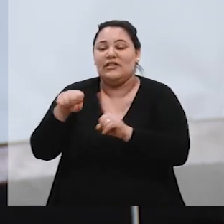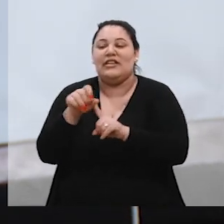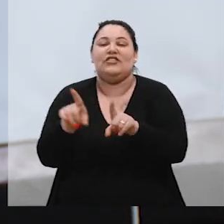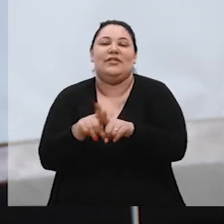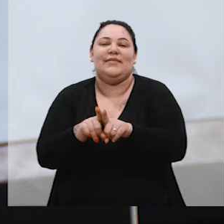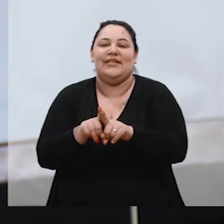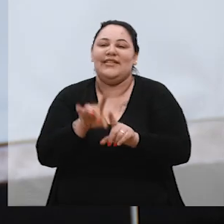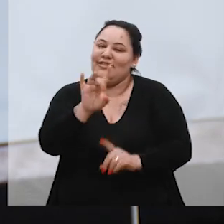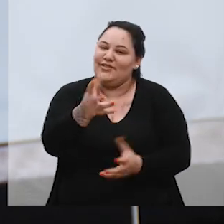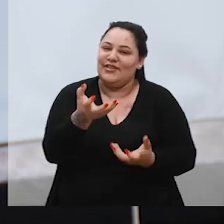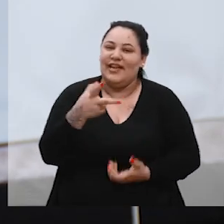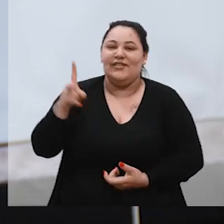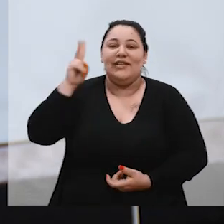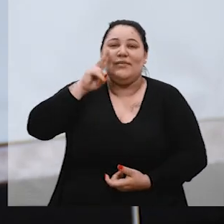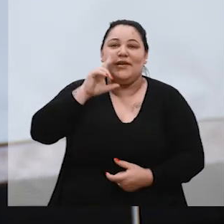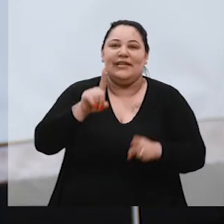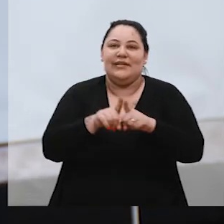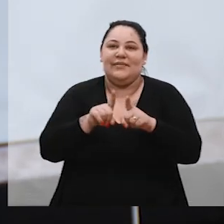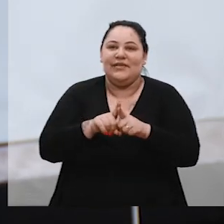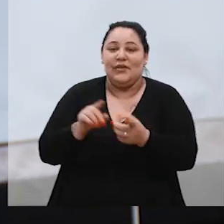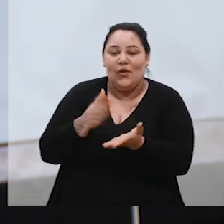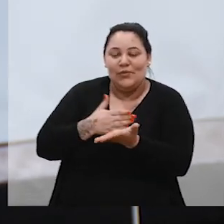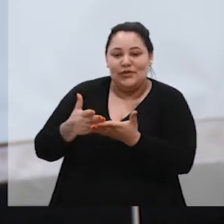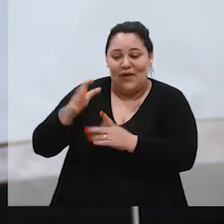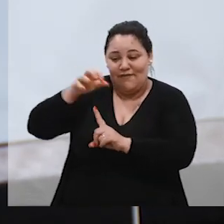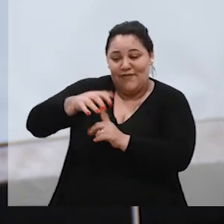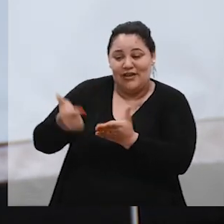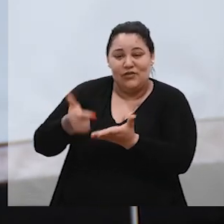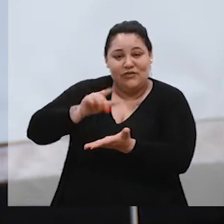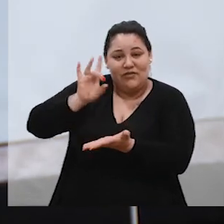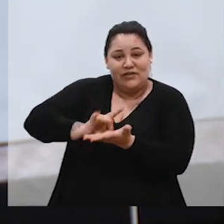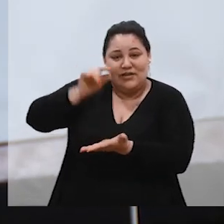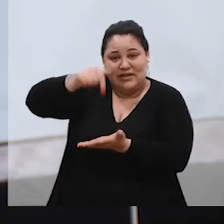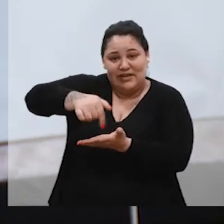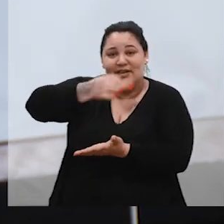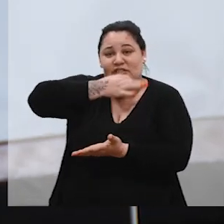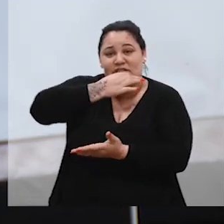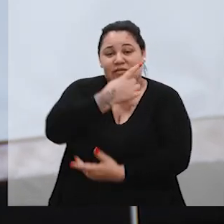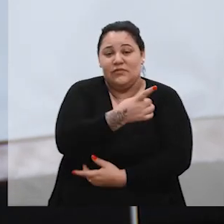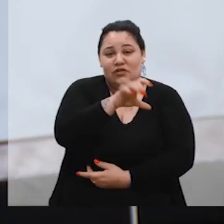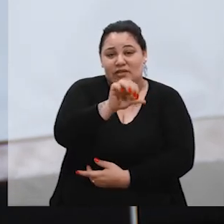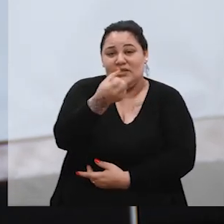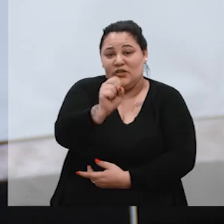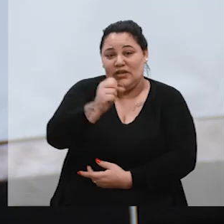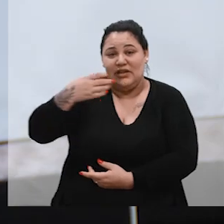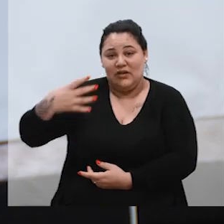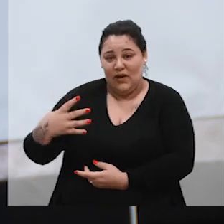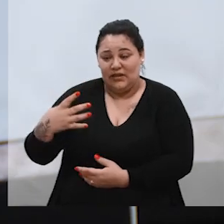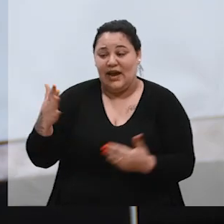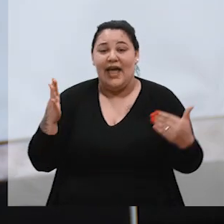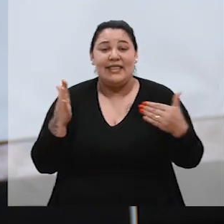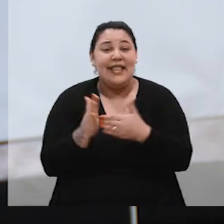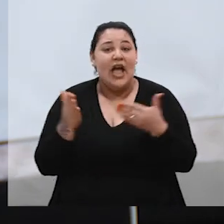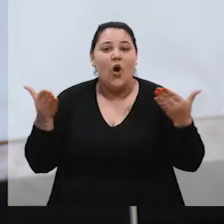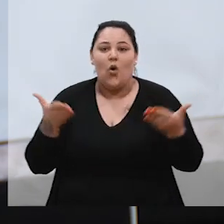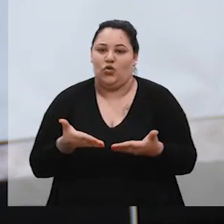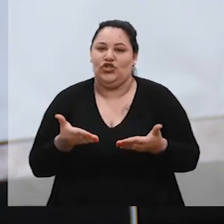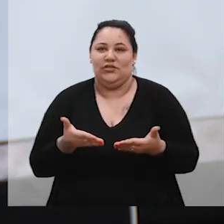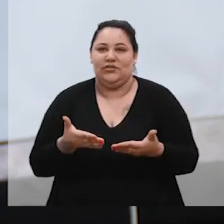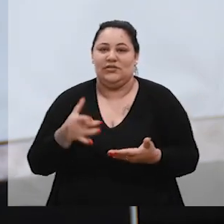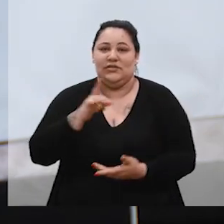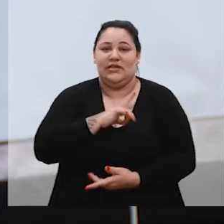lembrar que desde que surgiu a Feira do Livro de Caxias do Sul, em 1984, até hoje,